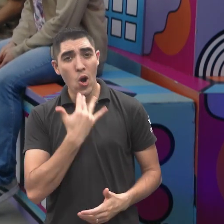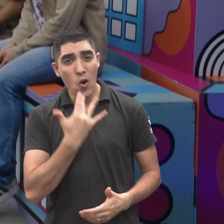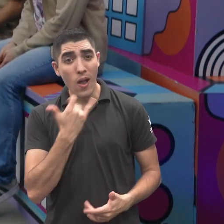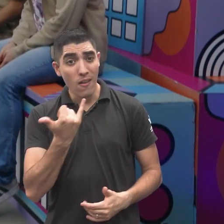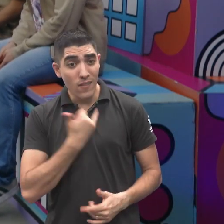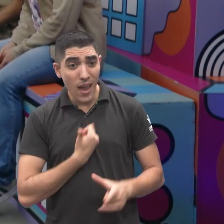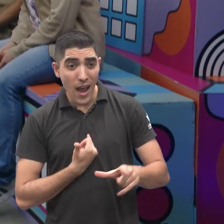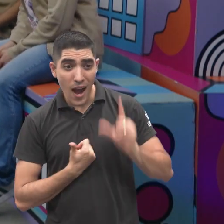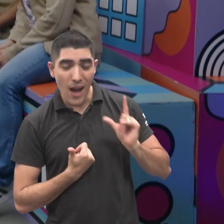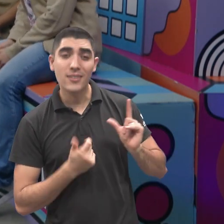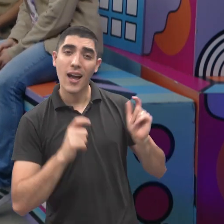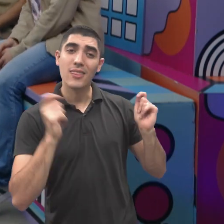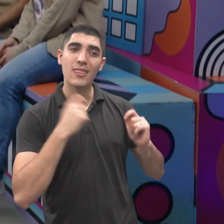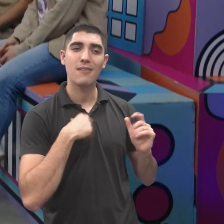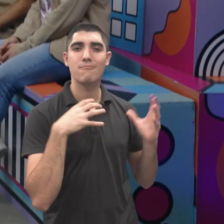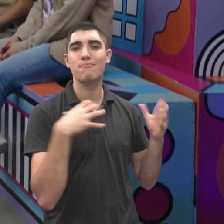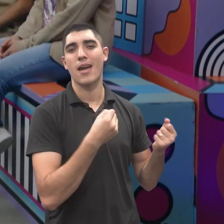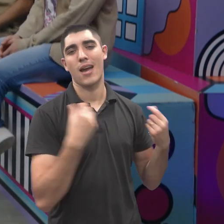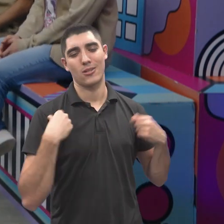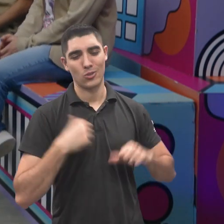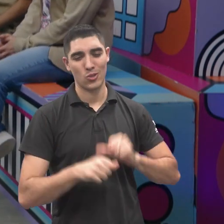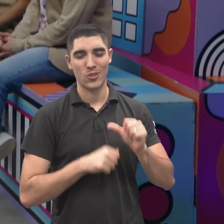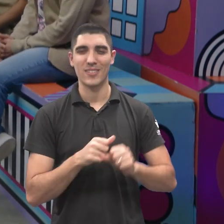azul. Na próxima semana a gente combina.